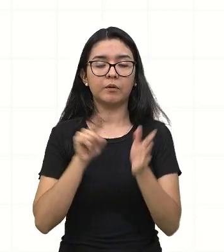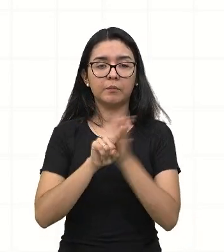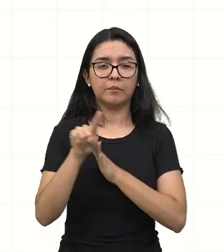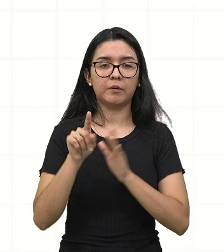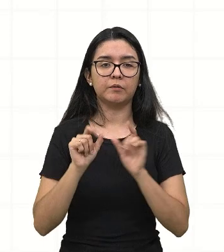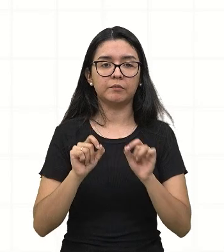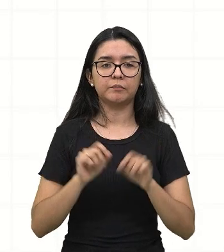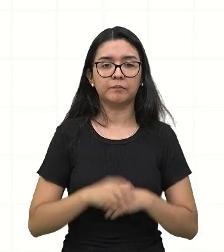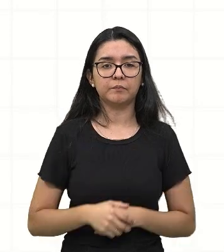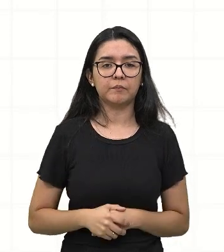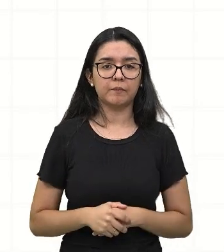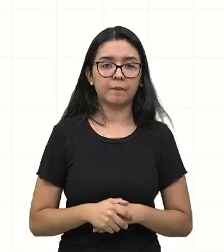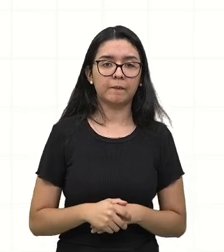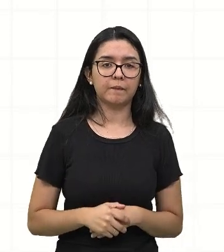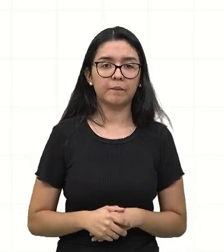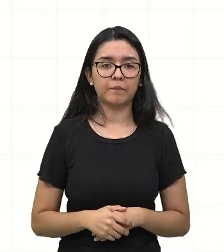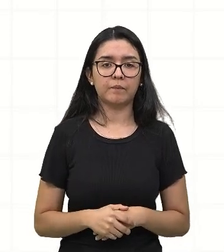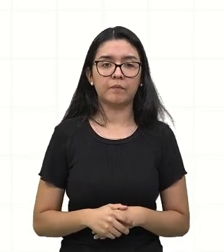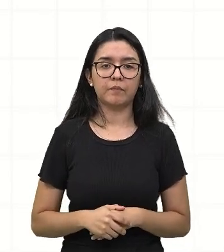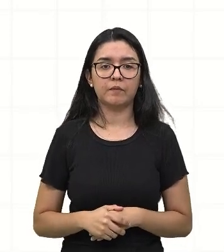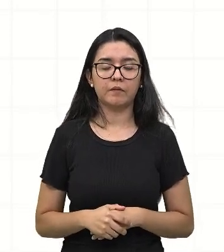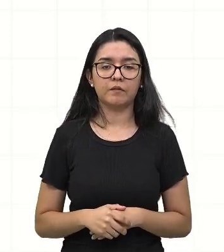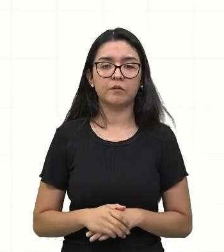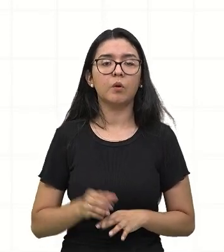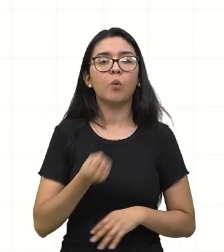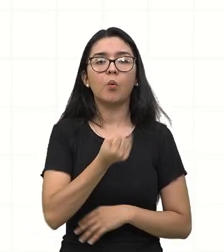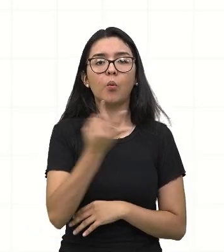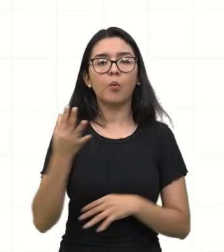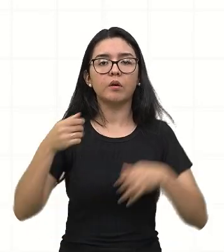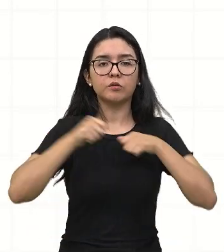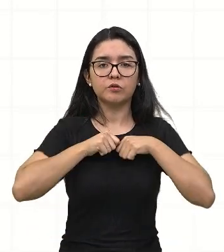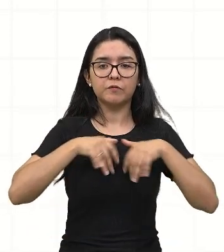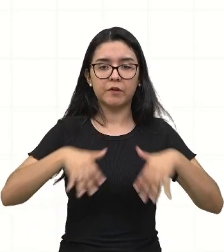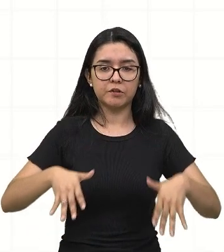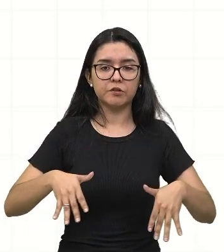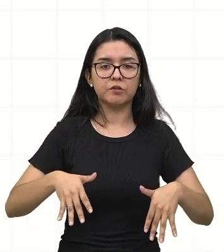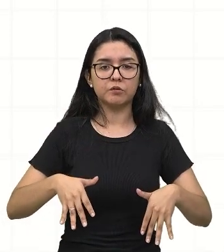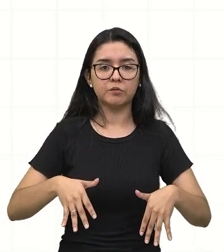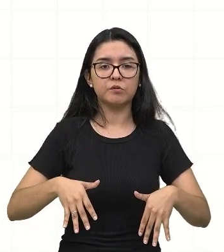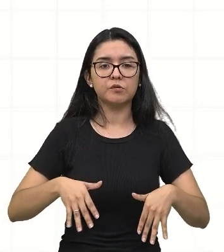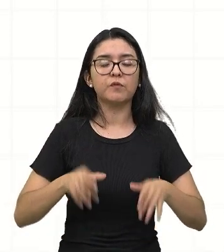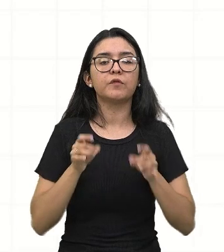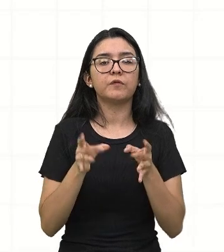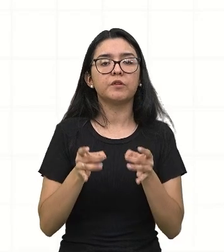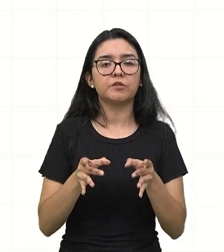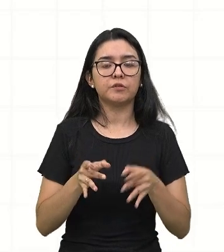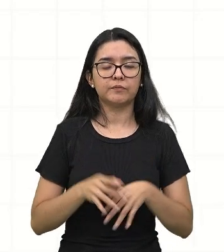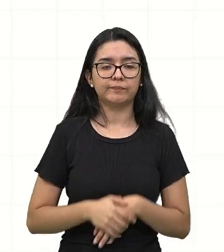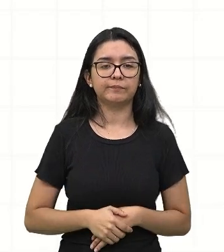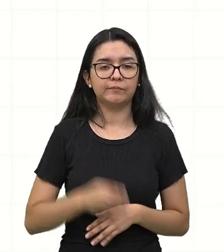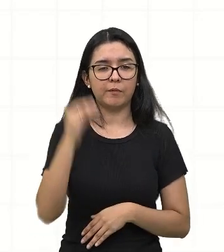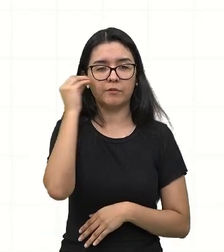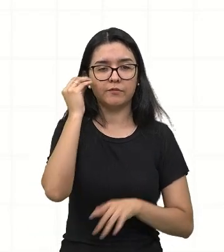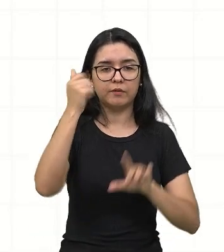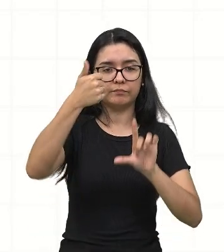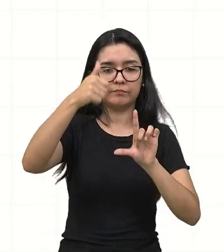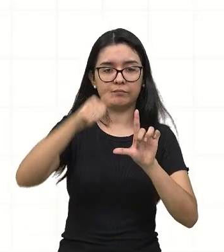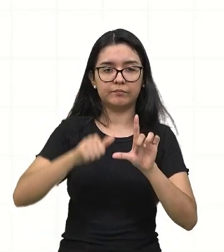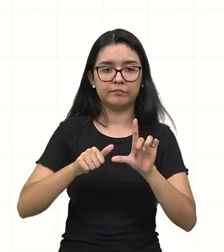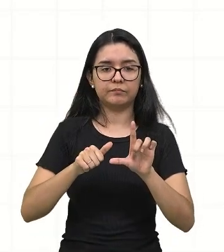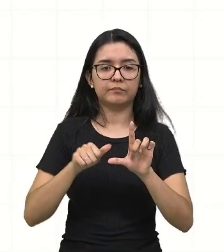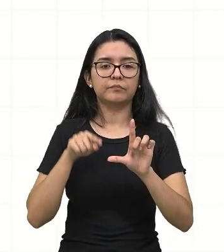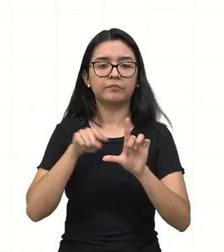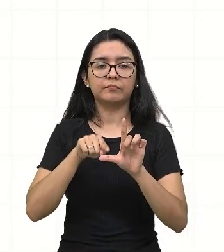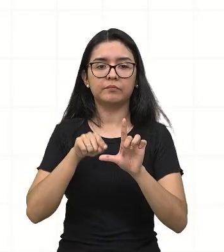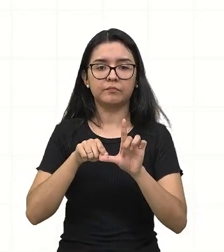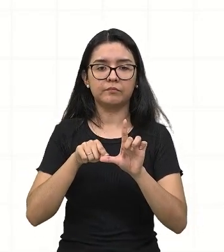é sobre quantos vestidos foram vendidos. Bora olhar lá no nosso gráfico? Vestidos, ó. Vamos olhar para cá,